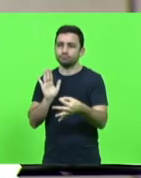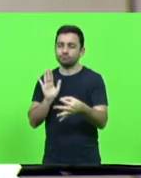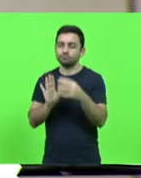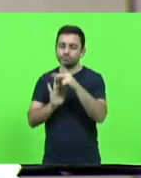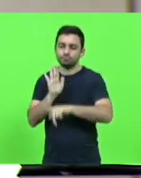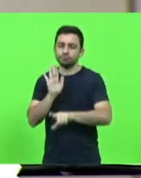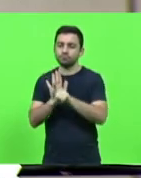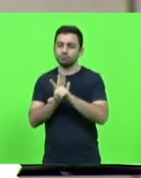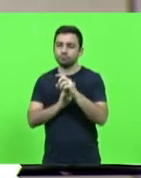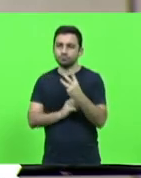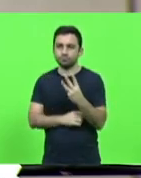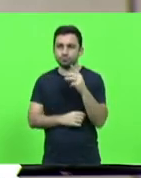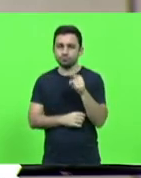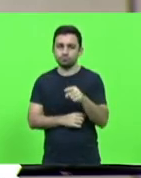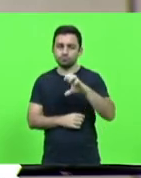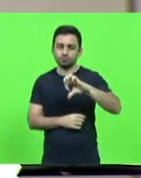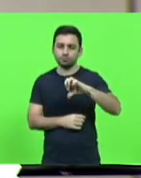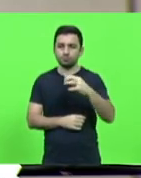número